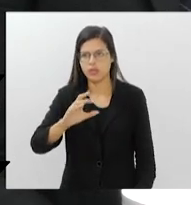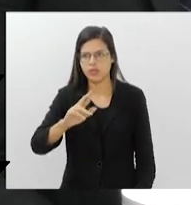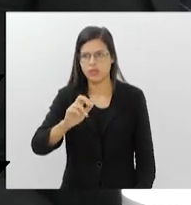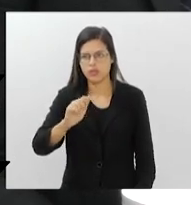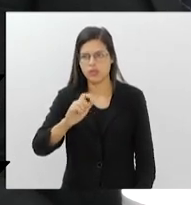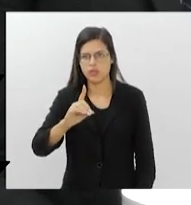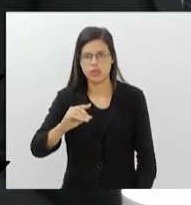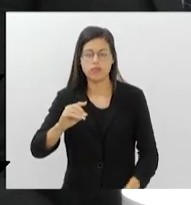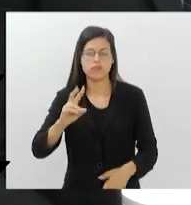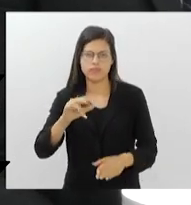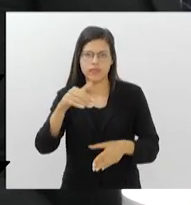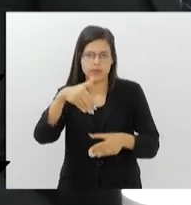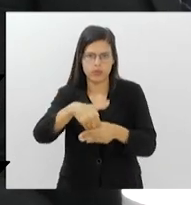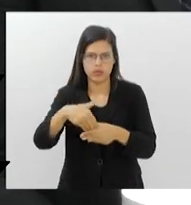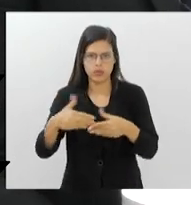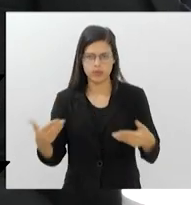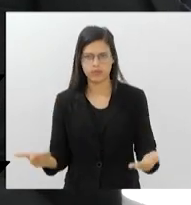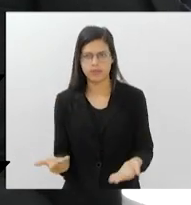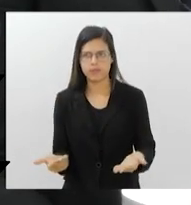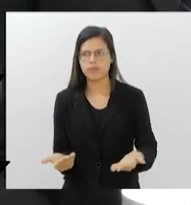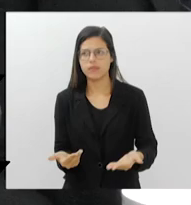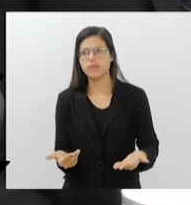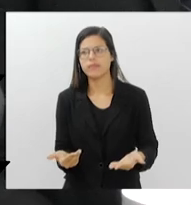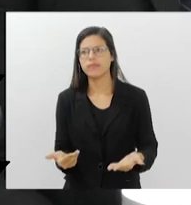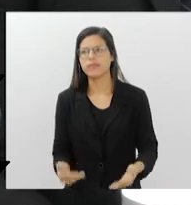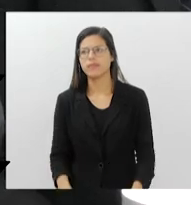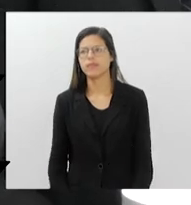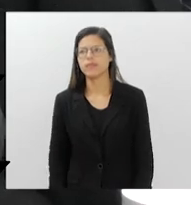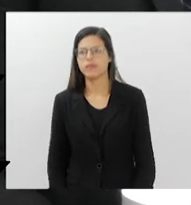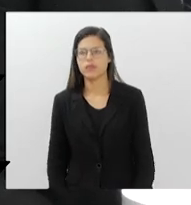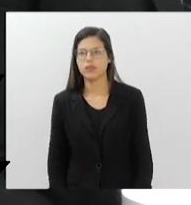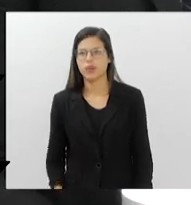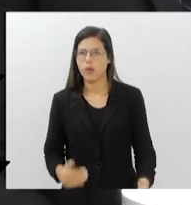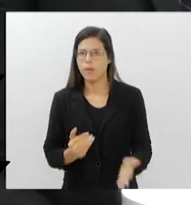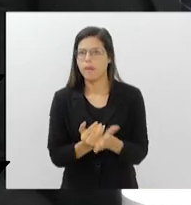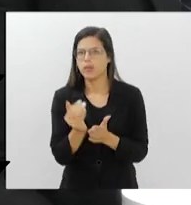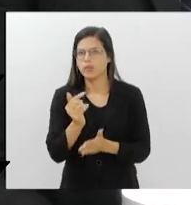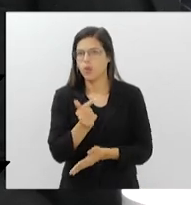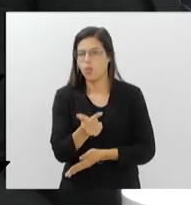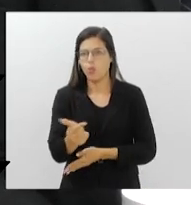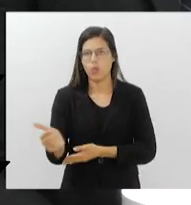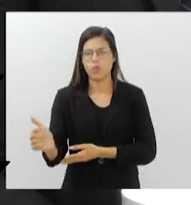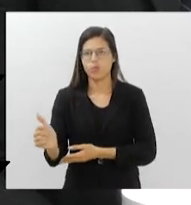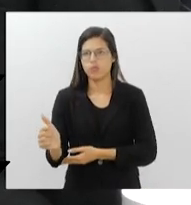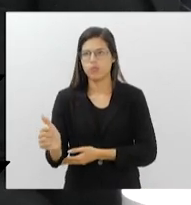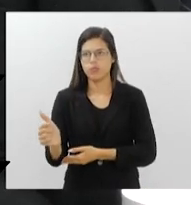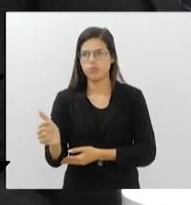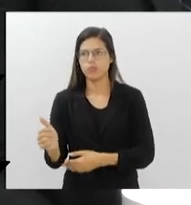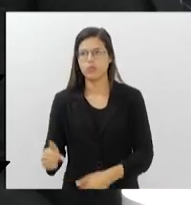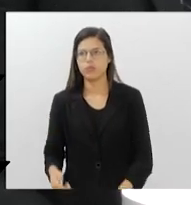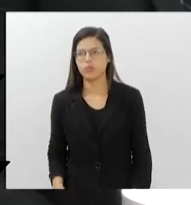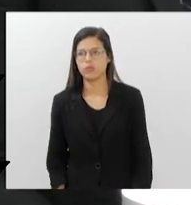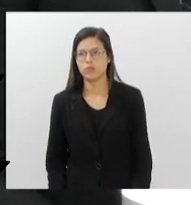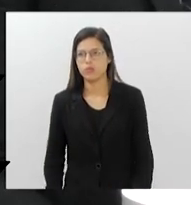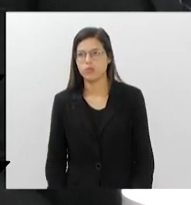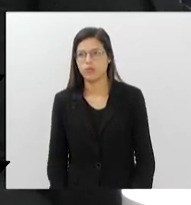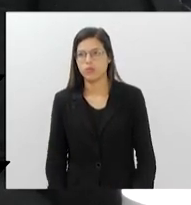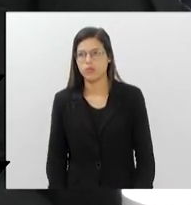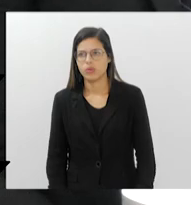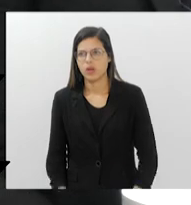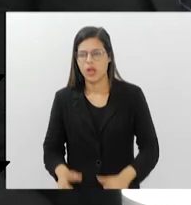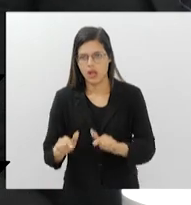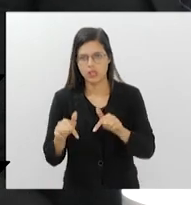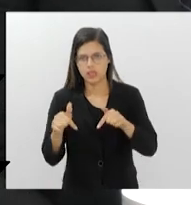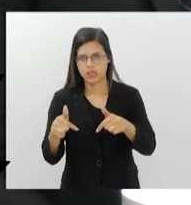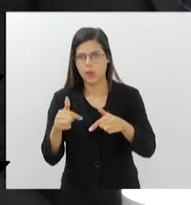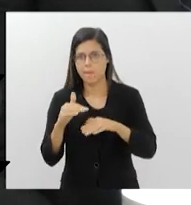será votado hoje E aí nasce um um outro passo ainda que considero ser eh mais completo ainda porque